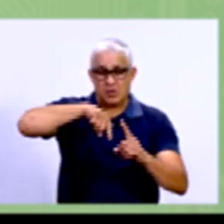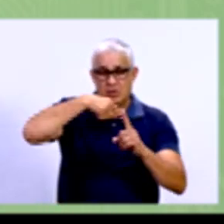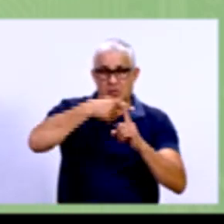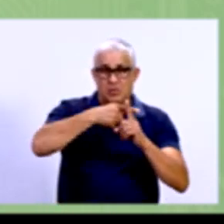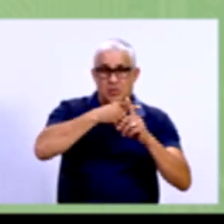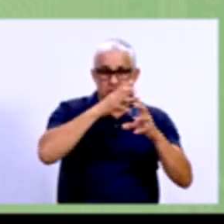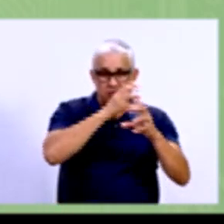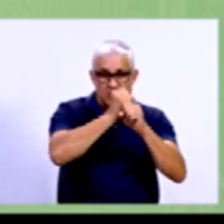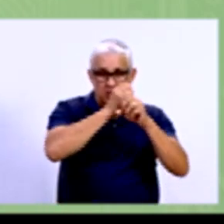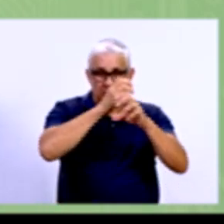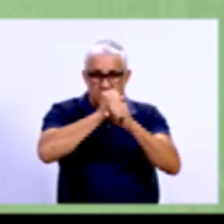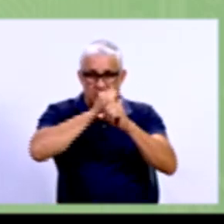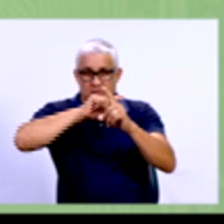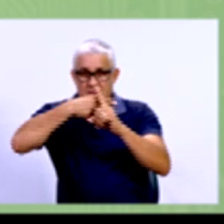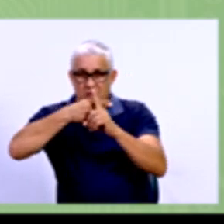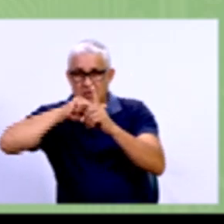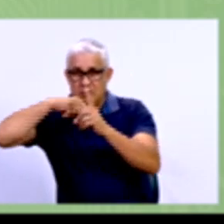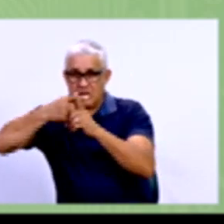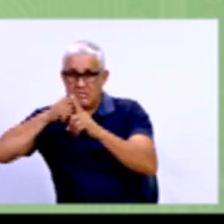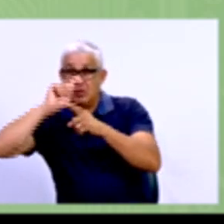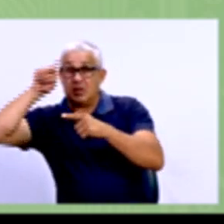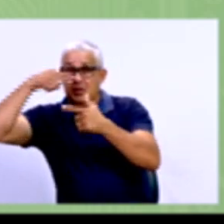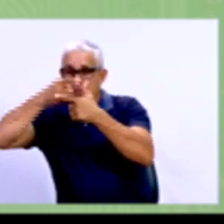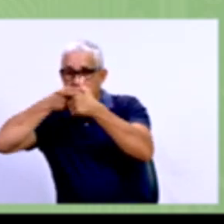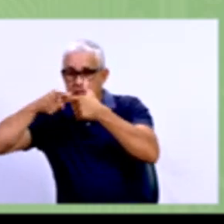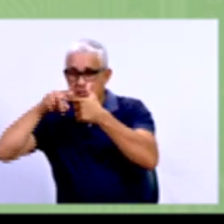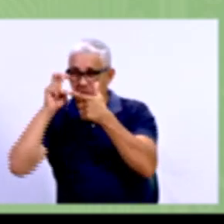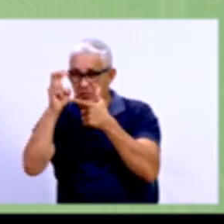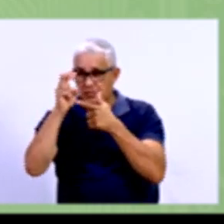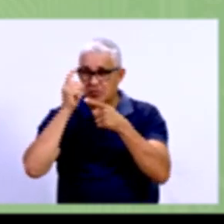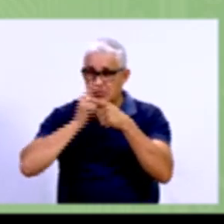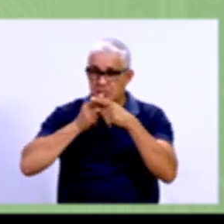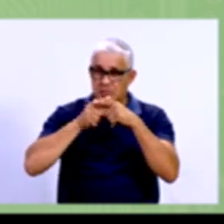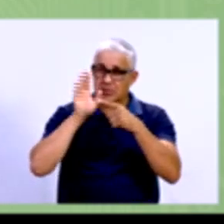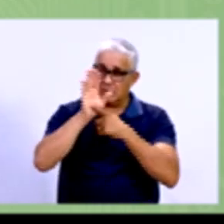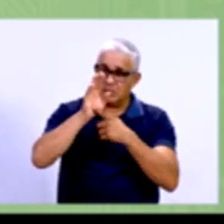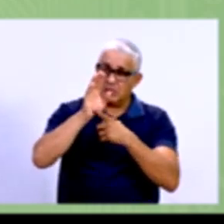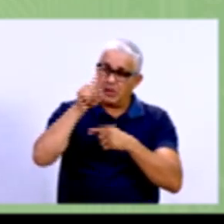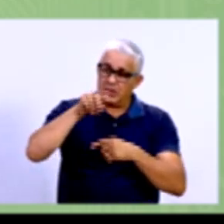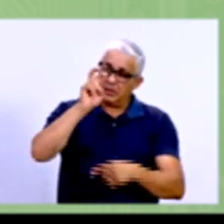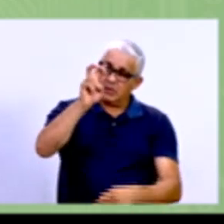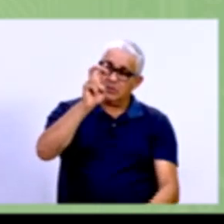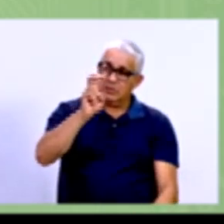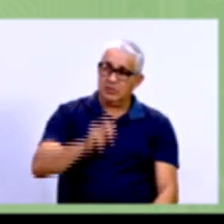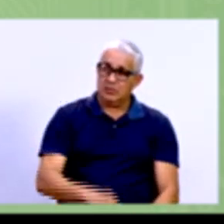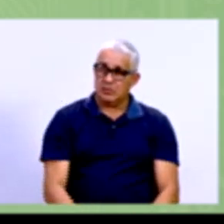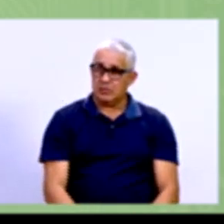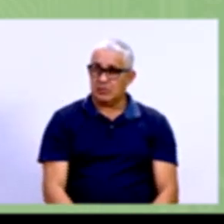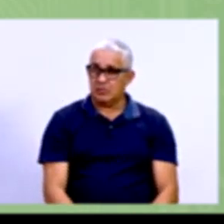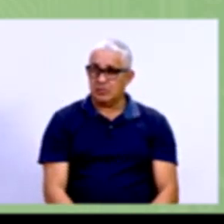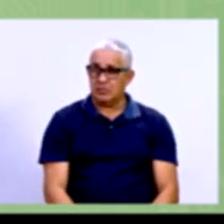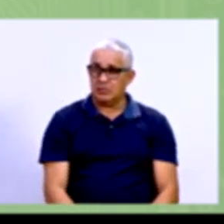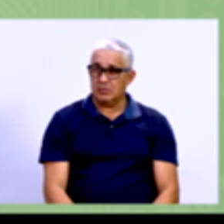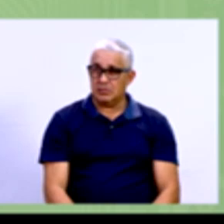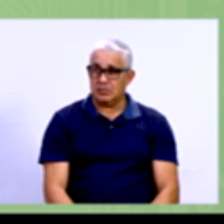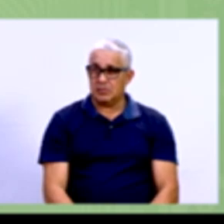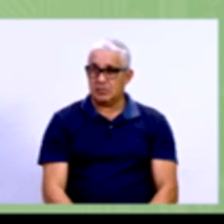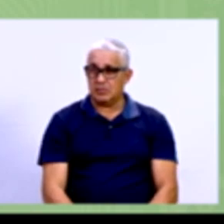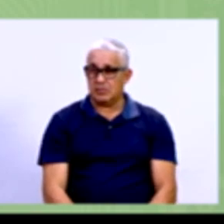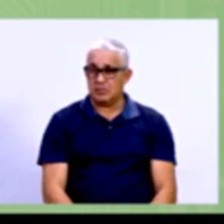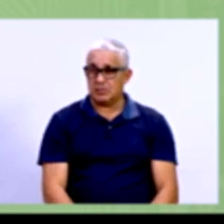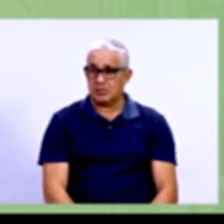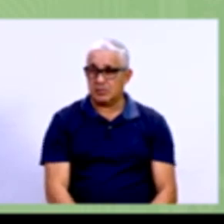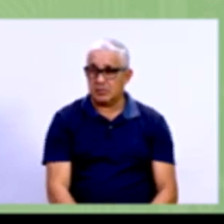essas idades e dividir por 5. Porque a nossa amostra é de 5, né? Então, é isso que a gente vai fazer.